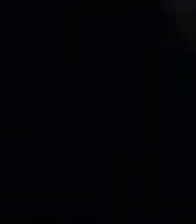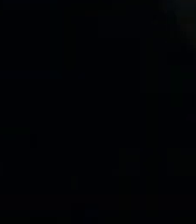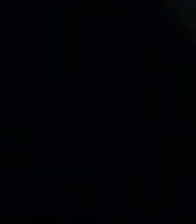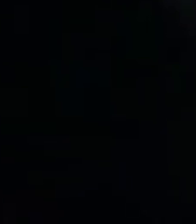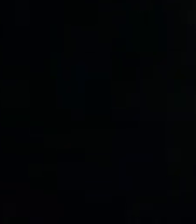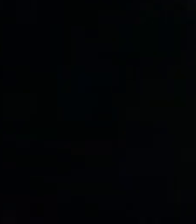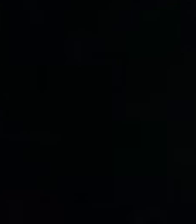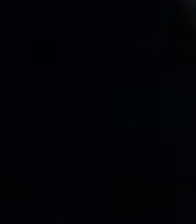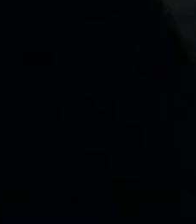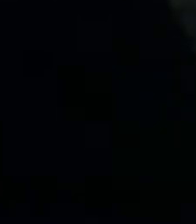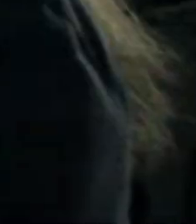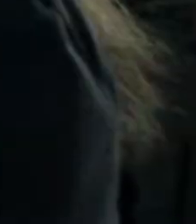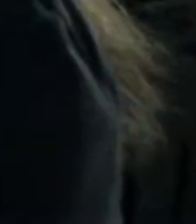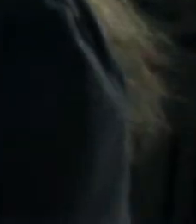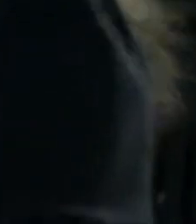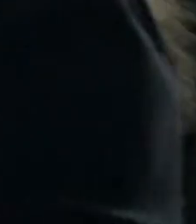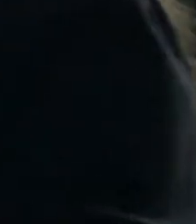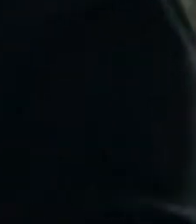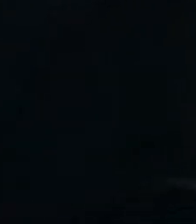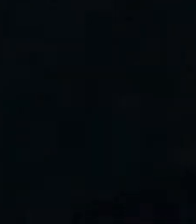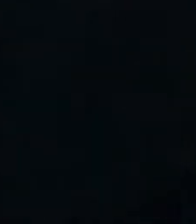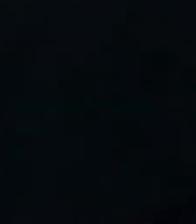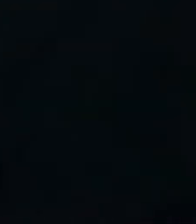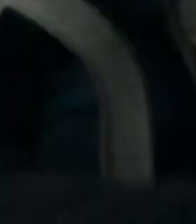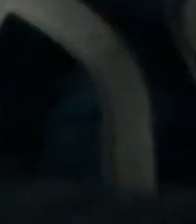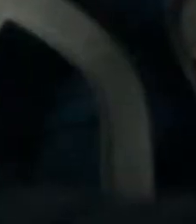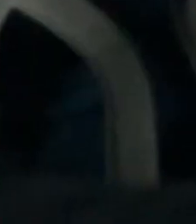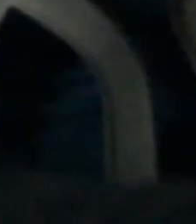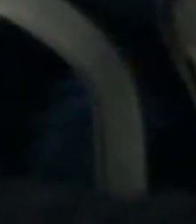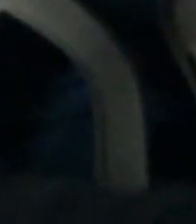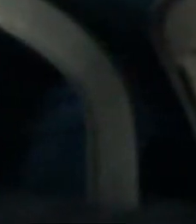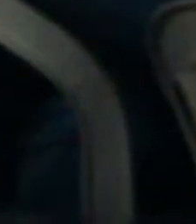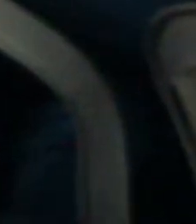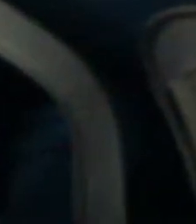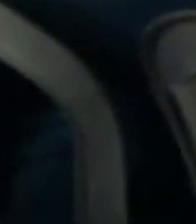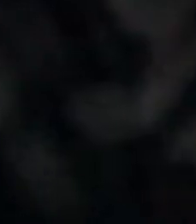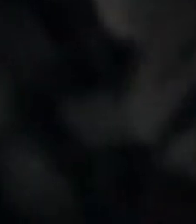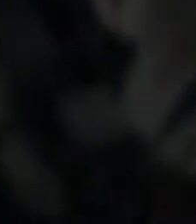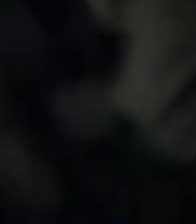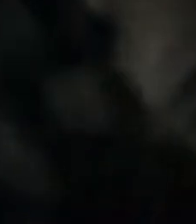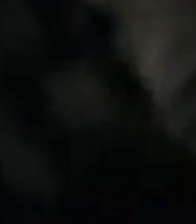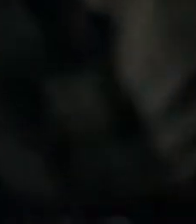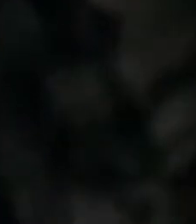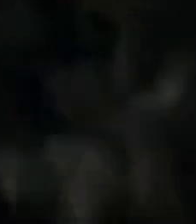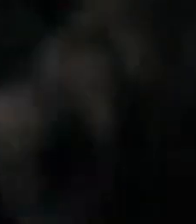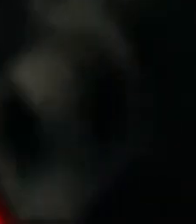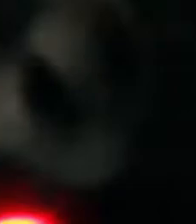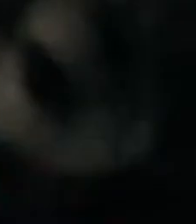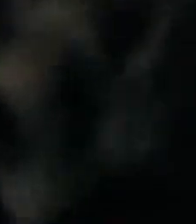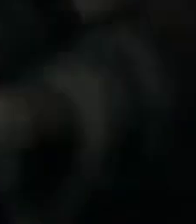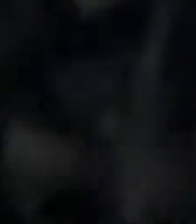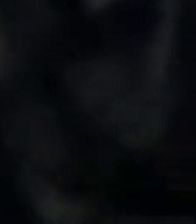E obrigava a menina a fazer todo tipo de trabalho, mesmo que fosse difícil demais para alguém pequeno que menina.